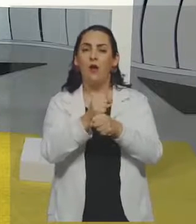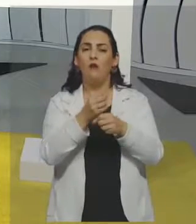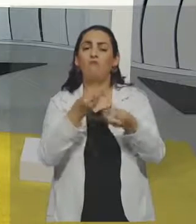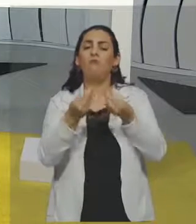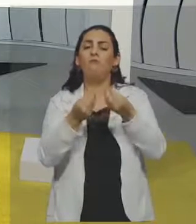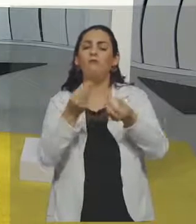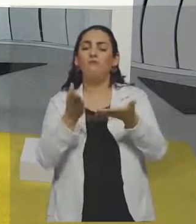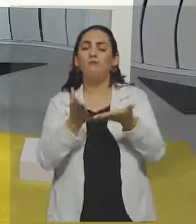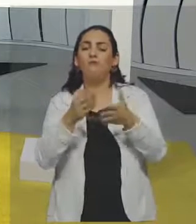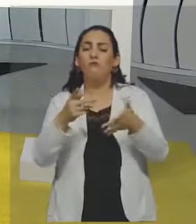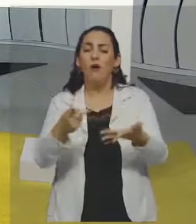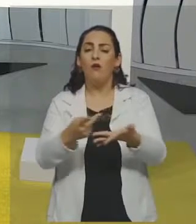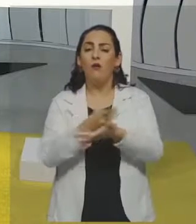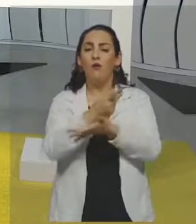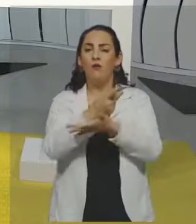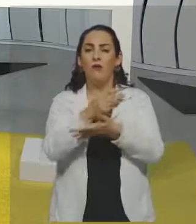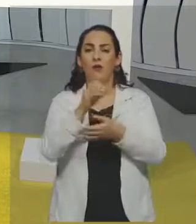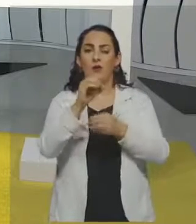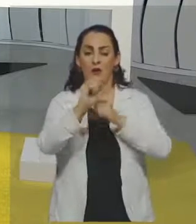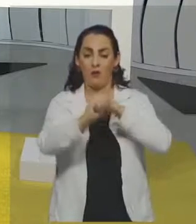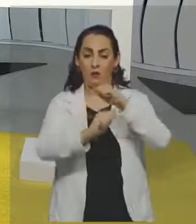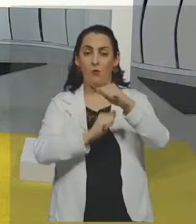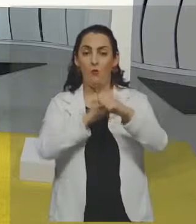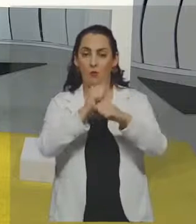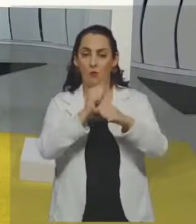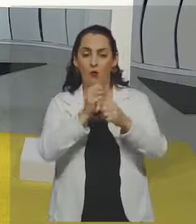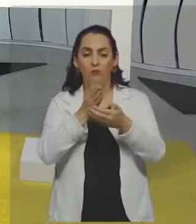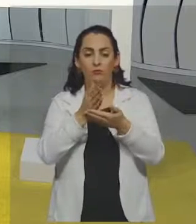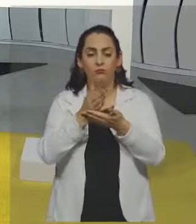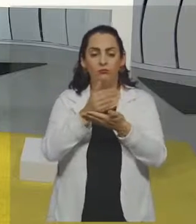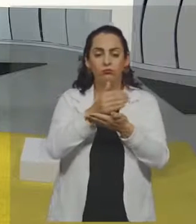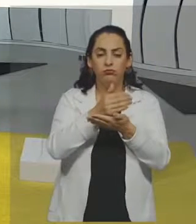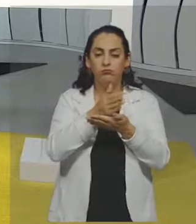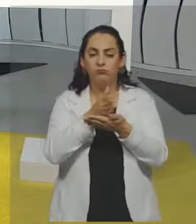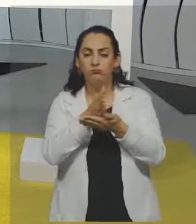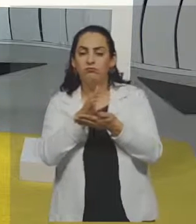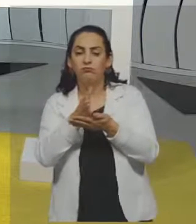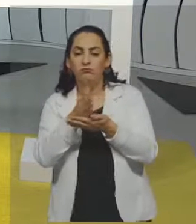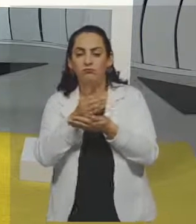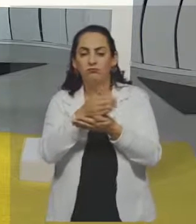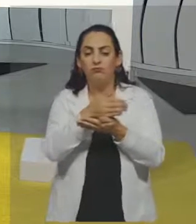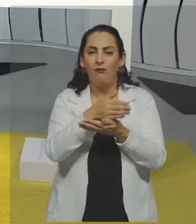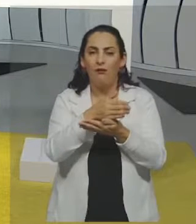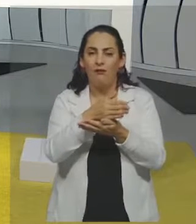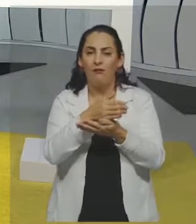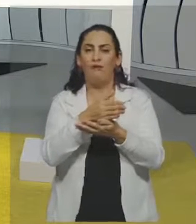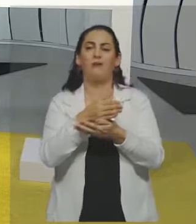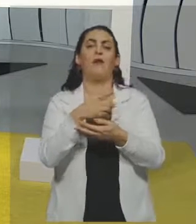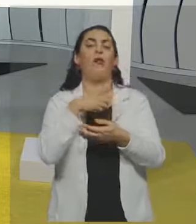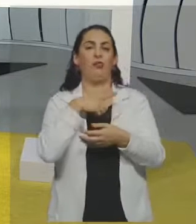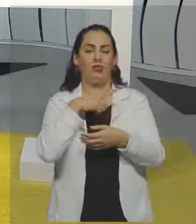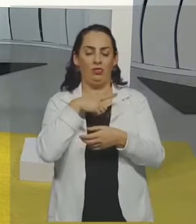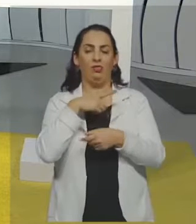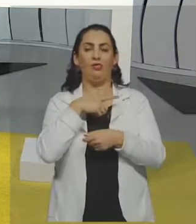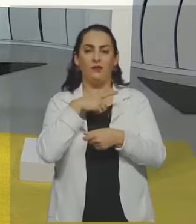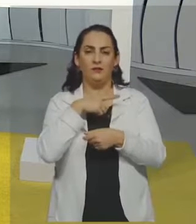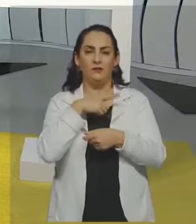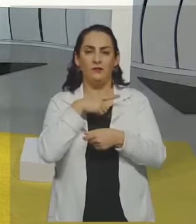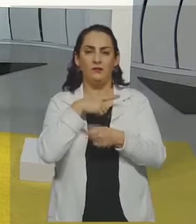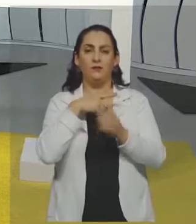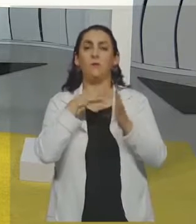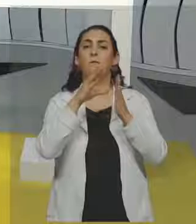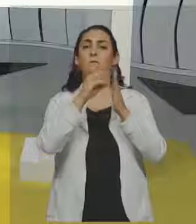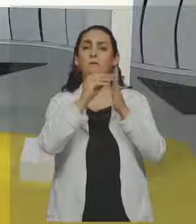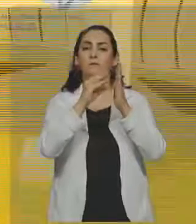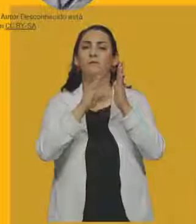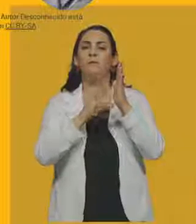as partículas alfa poderiam sofrer ao interagir com outras cargas, ok? Bom, o modelo de Thomson, né, a